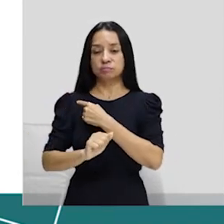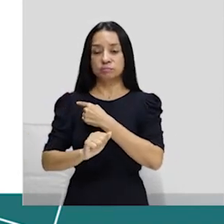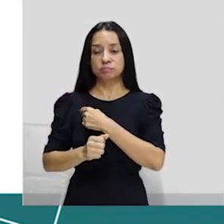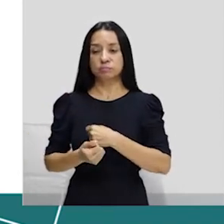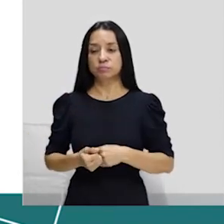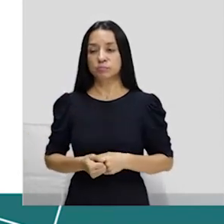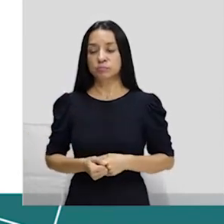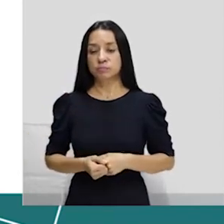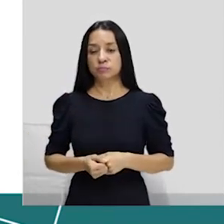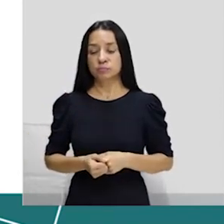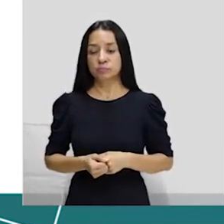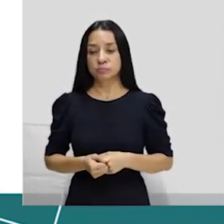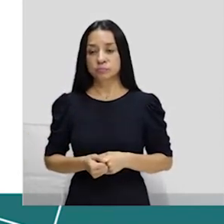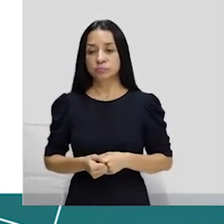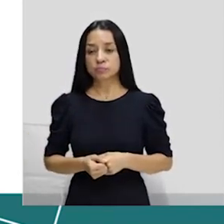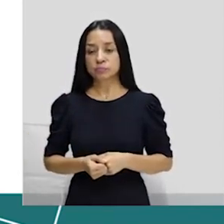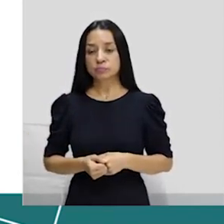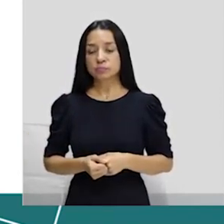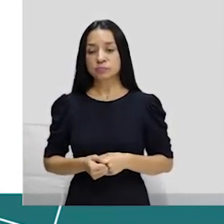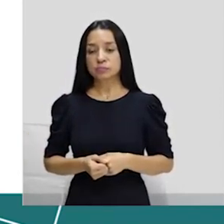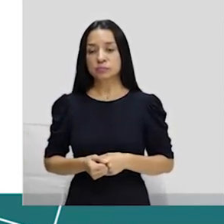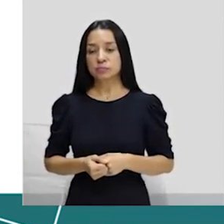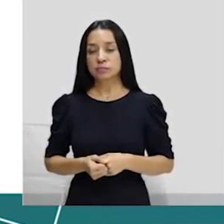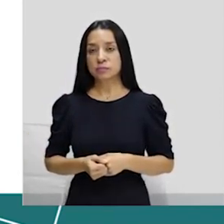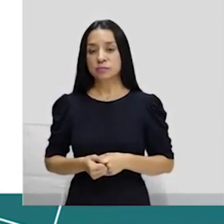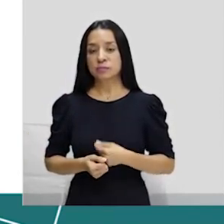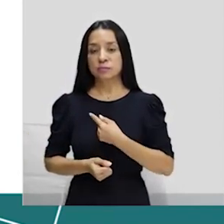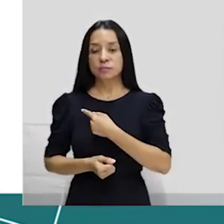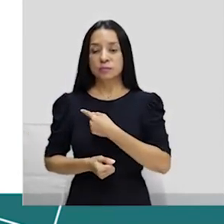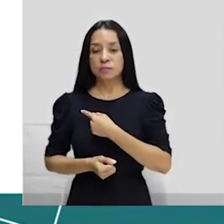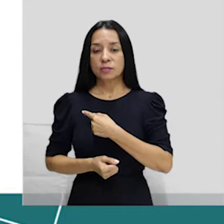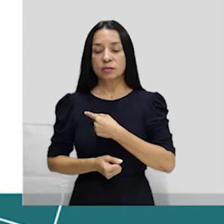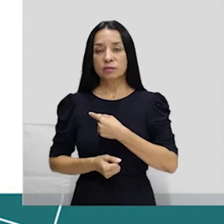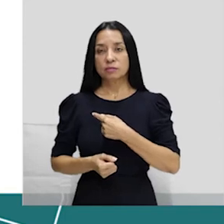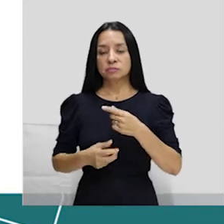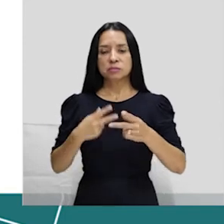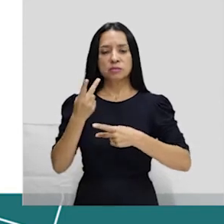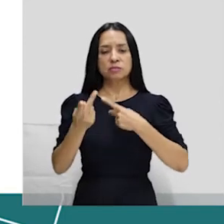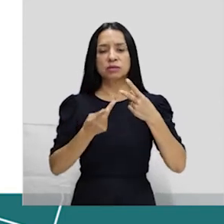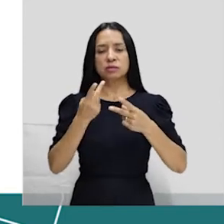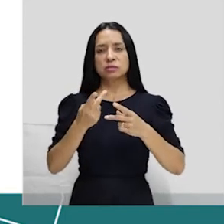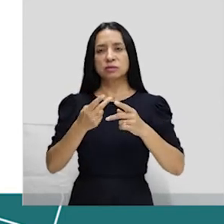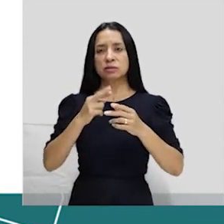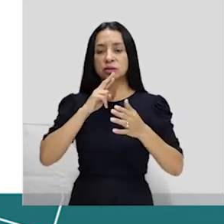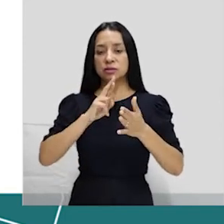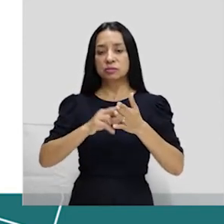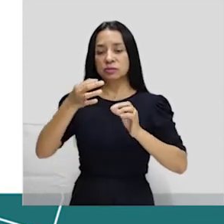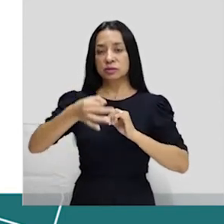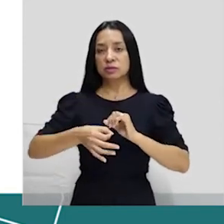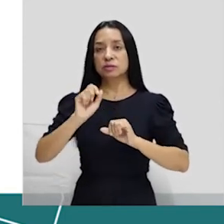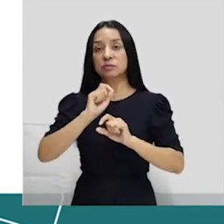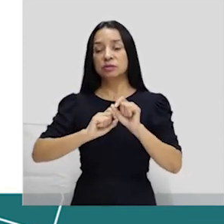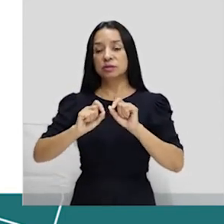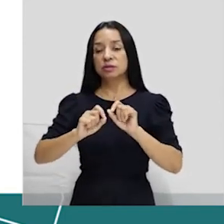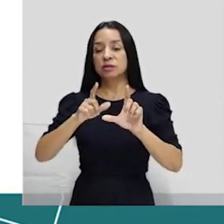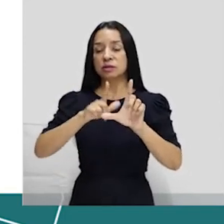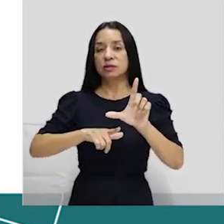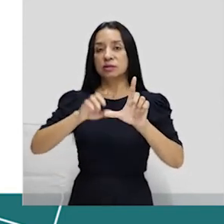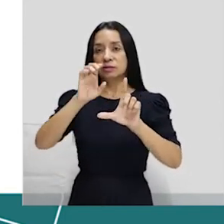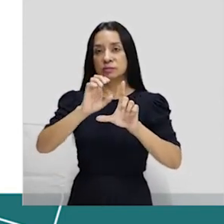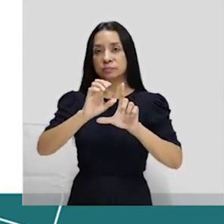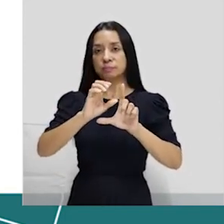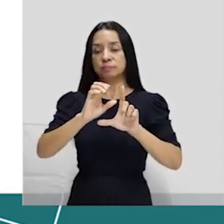regramentos dessa sociedade. Beleza? Então, estes são os três elementos aí que compõem, tá certo, o chamado Estado. É por isso que